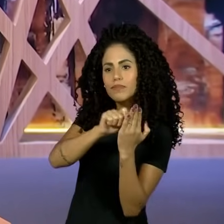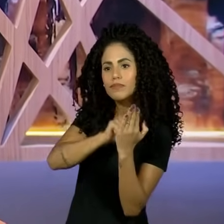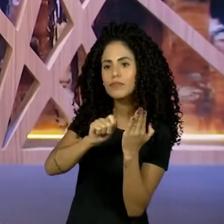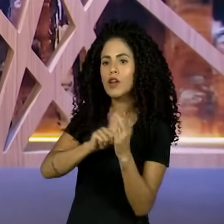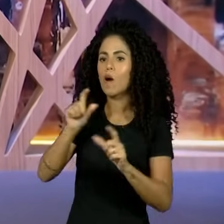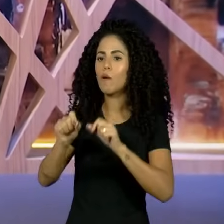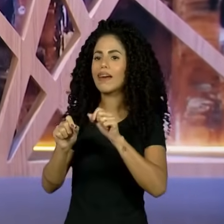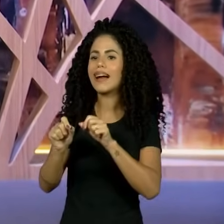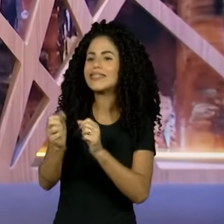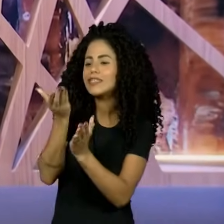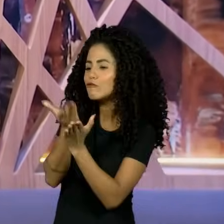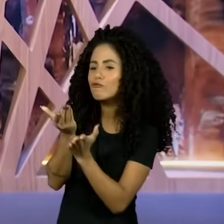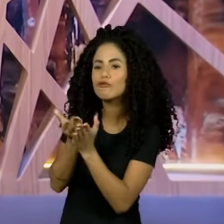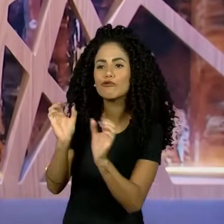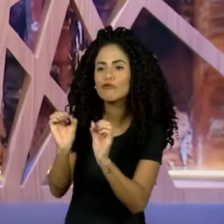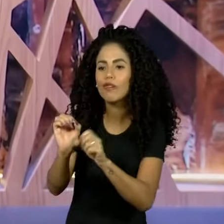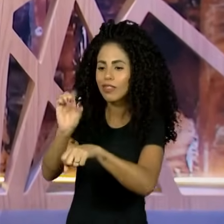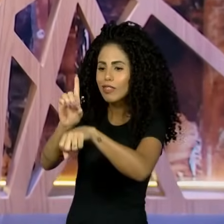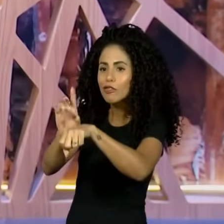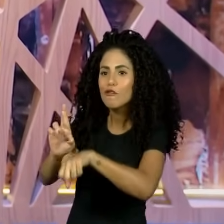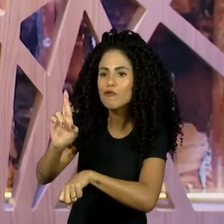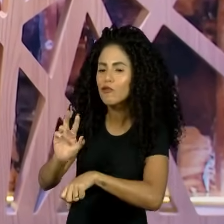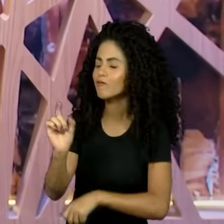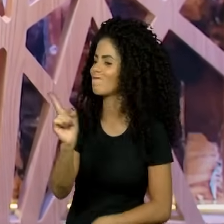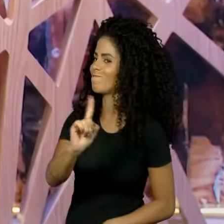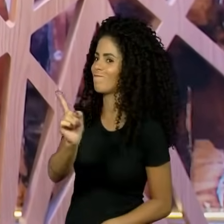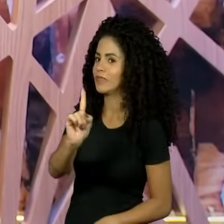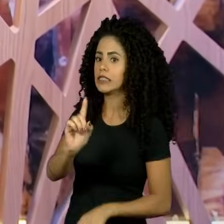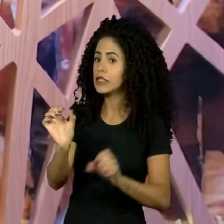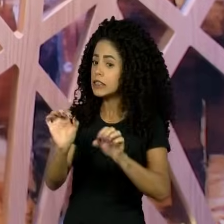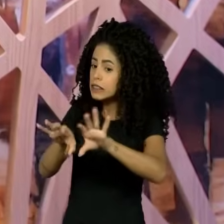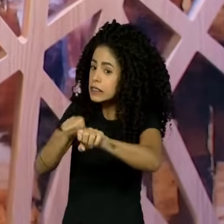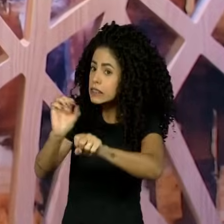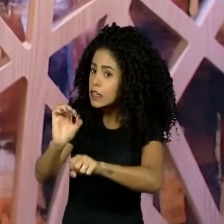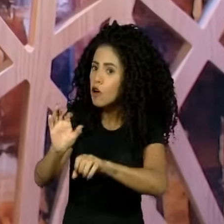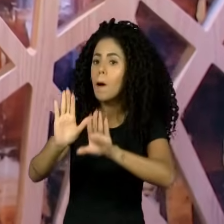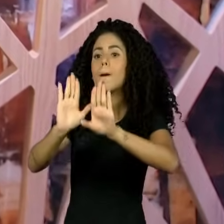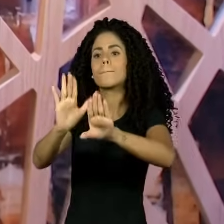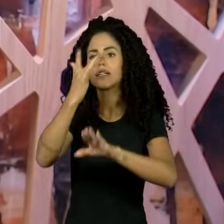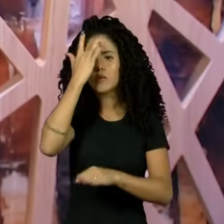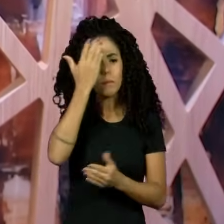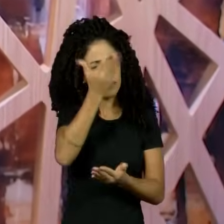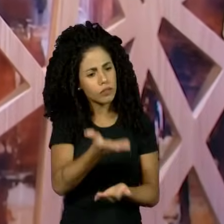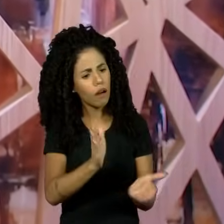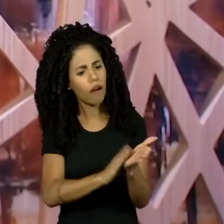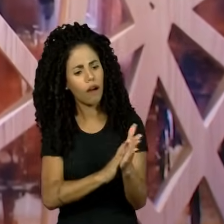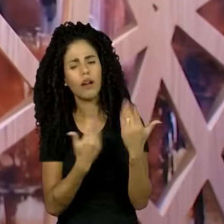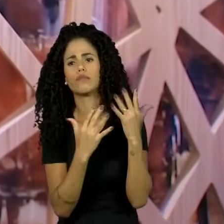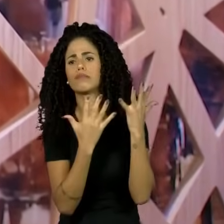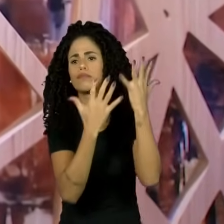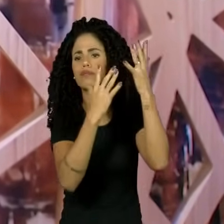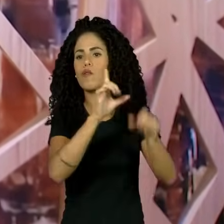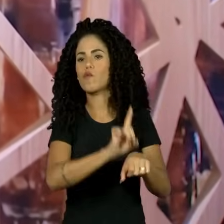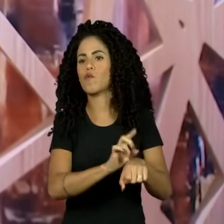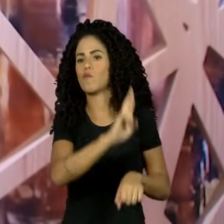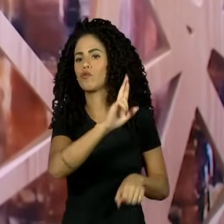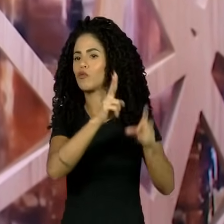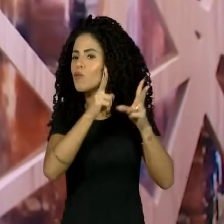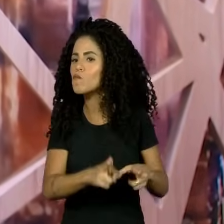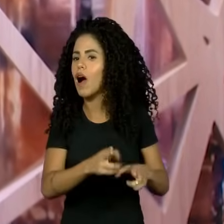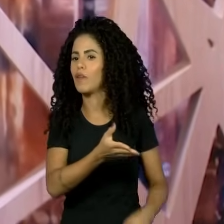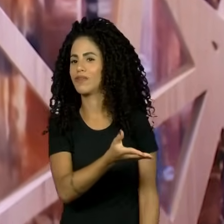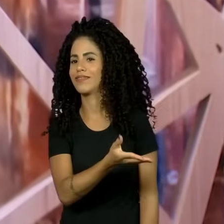necessariamente o doutorado do ponto de vista legal, o curso de doutorado, mas é reconhecido como doutor, né? É um